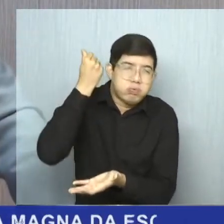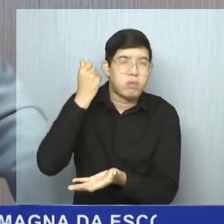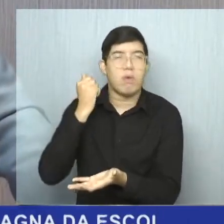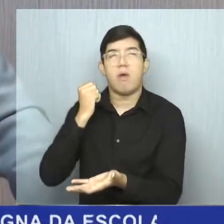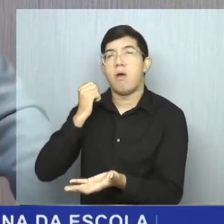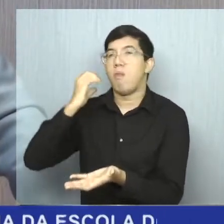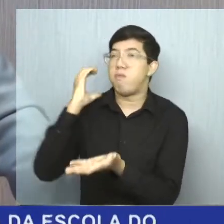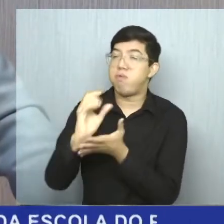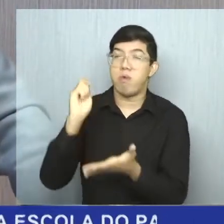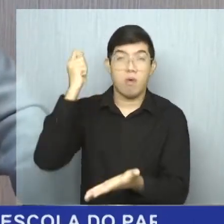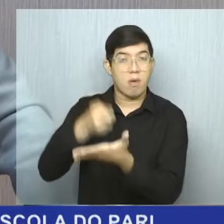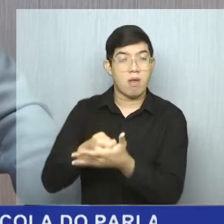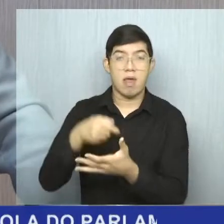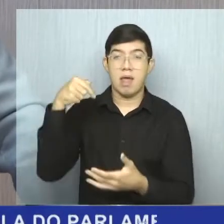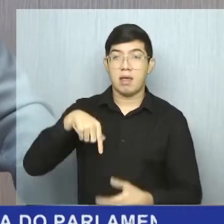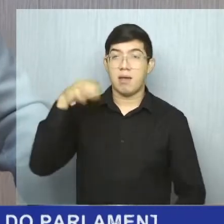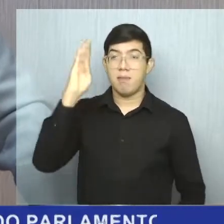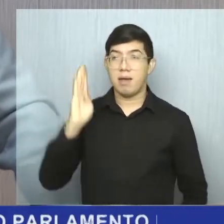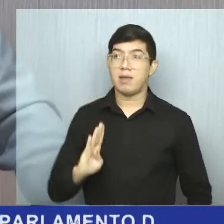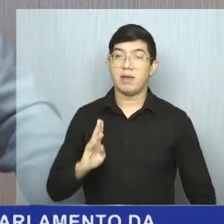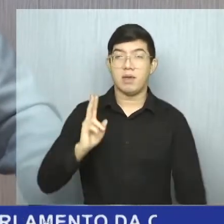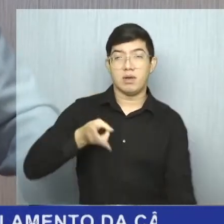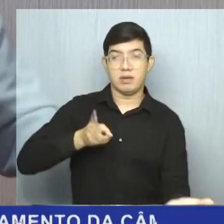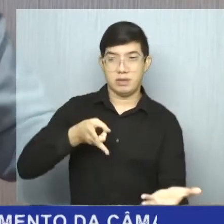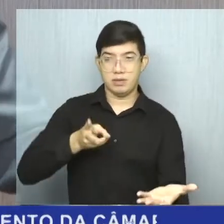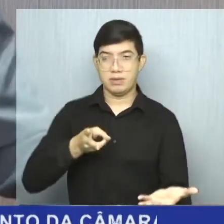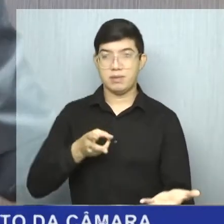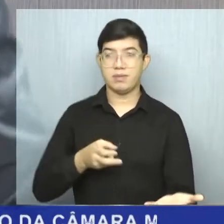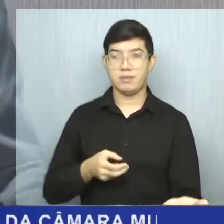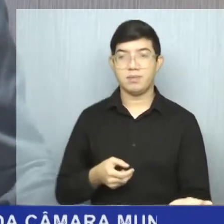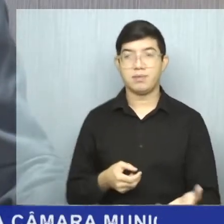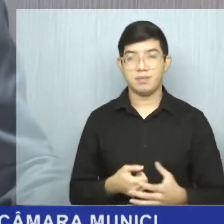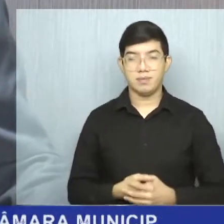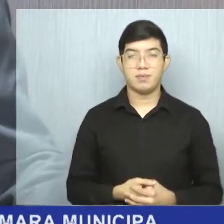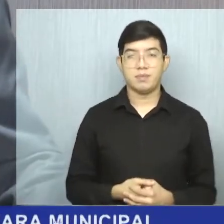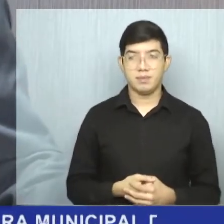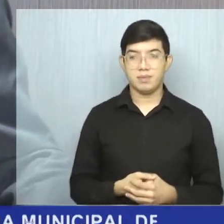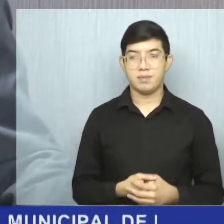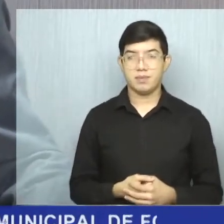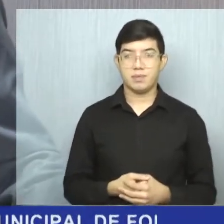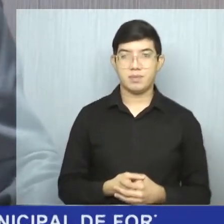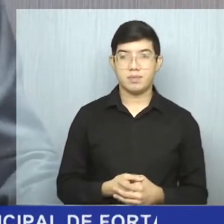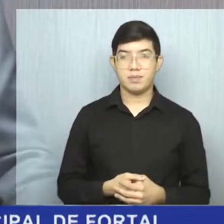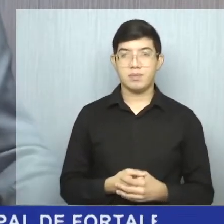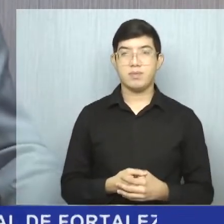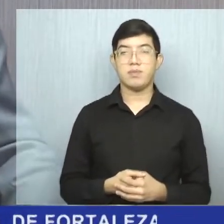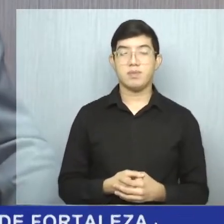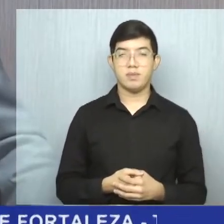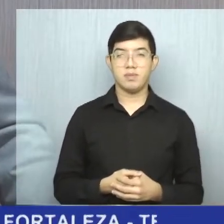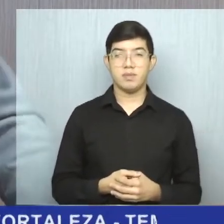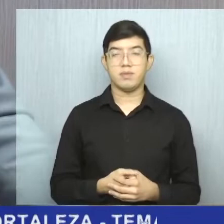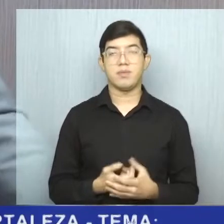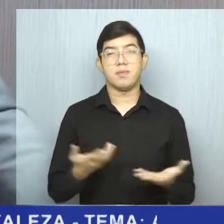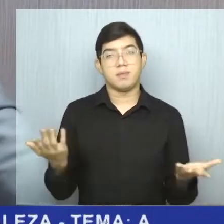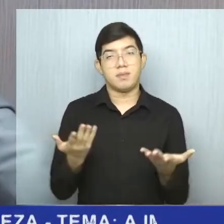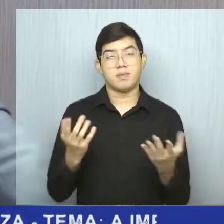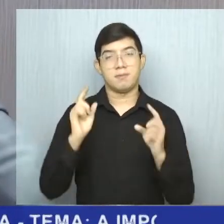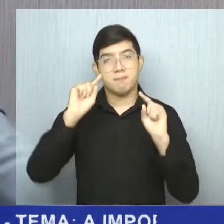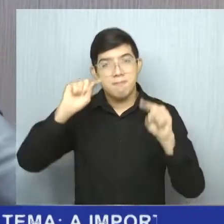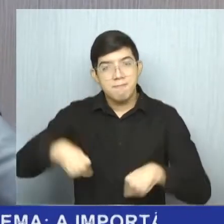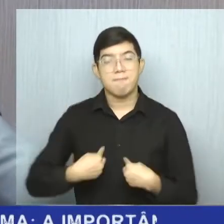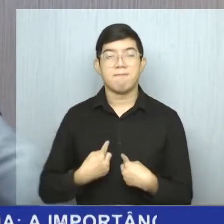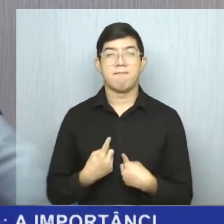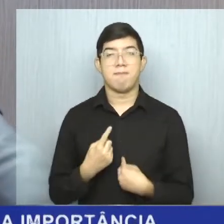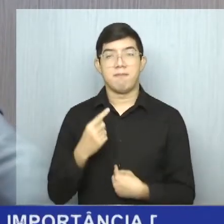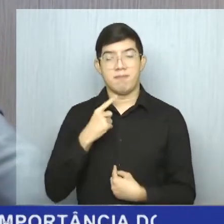Portanto, meu caro presidente, é com isso que eu encerro. O desafio do parlamento agora não é muito diferente do desafio dos que fundaram o